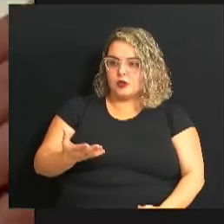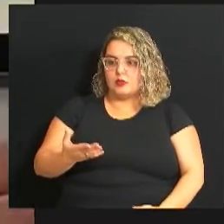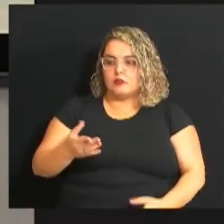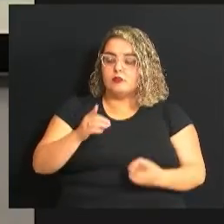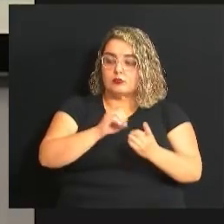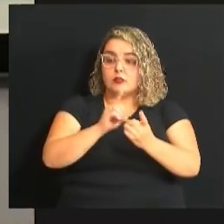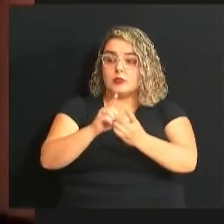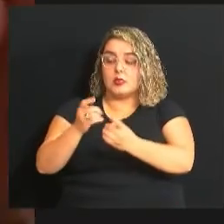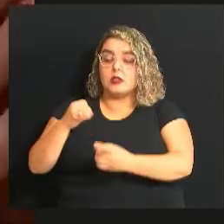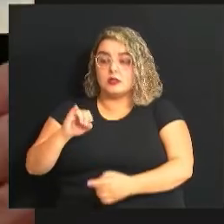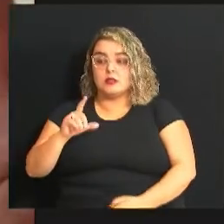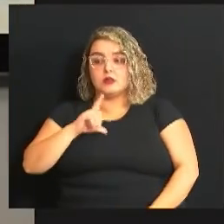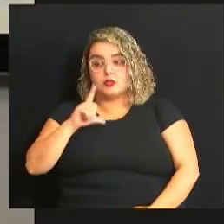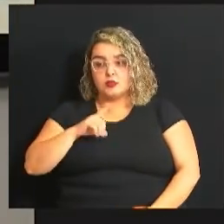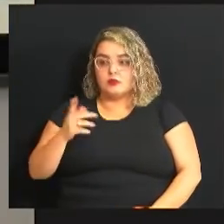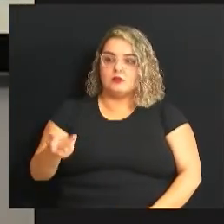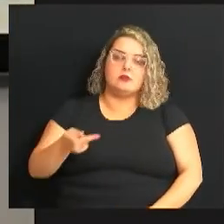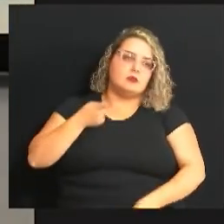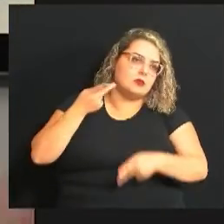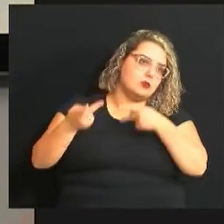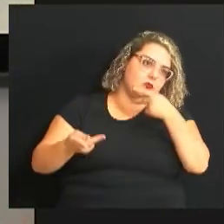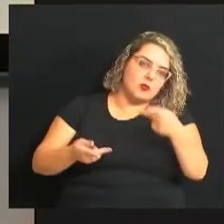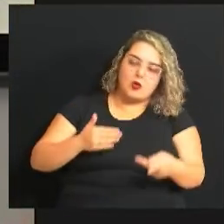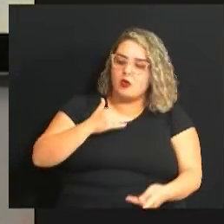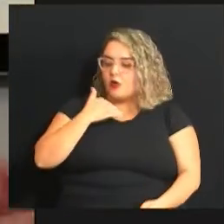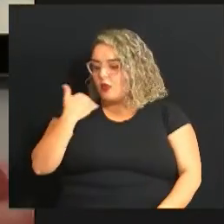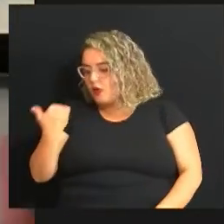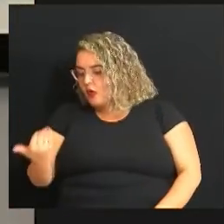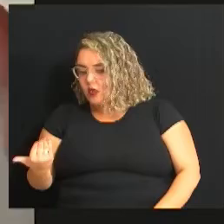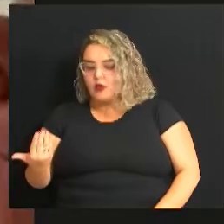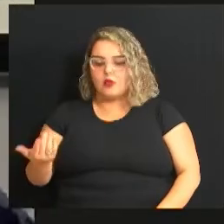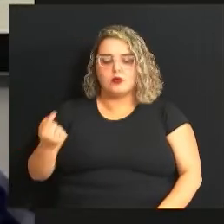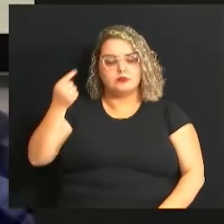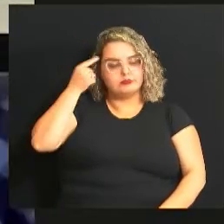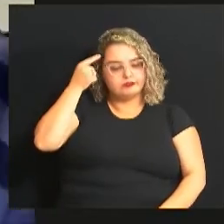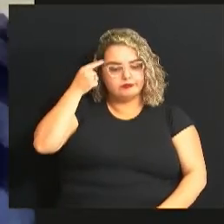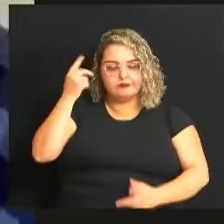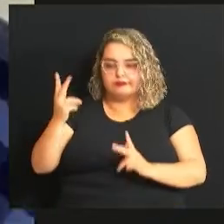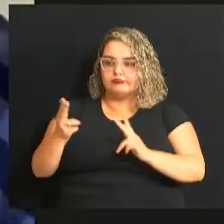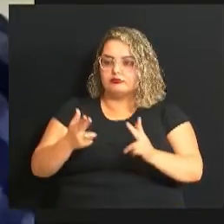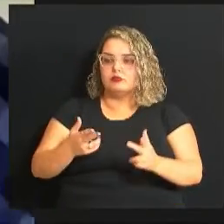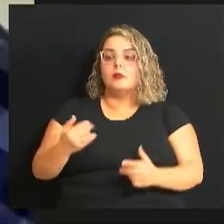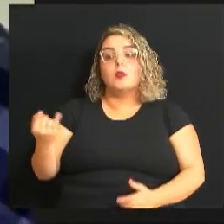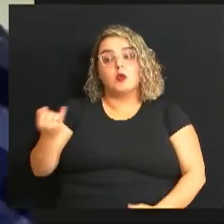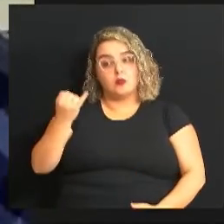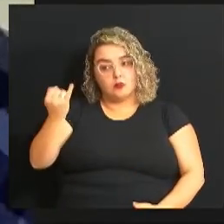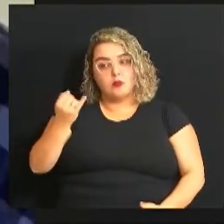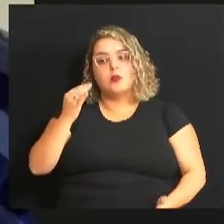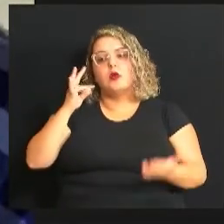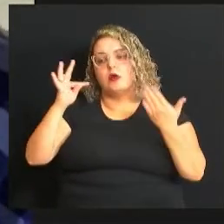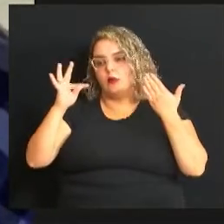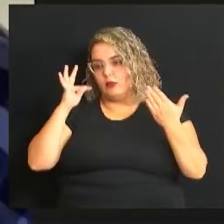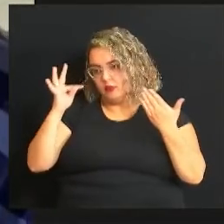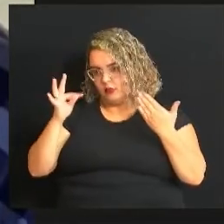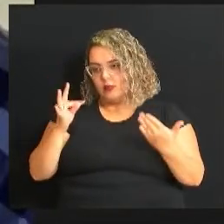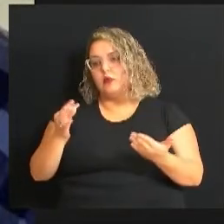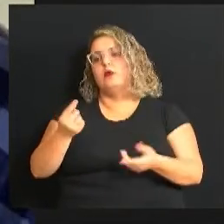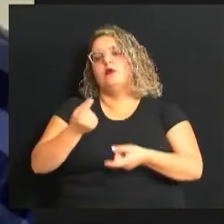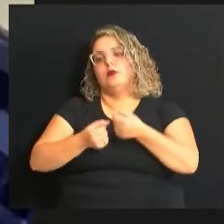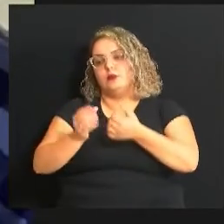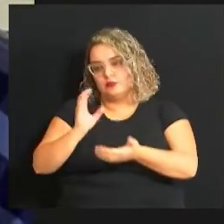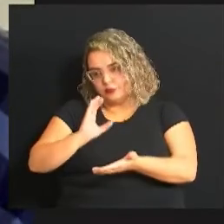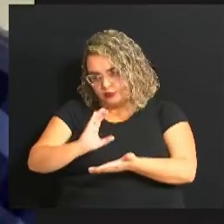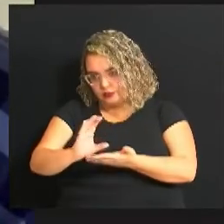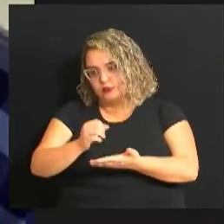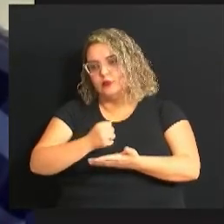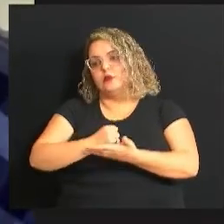tiver, já fala sobre morte, pensamentos recorrentes no sentido, aí é importante levar vai ter que sim investir um dinheiro e levar para um